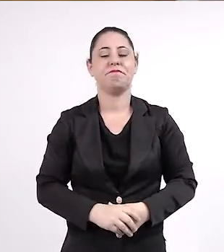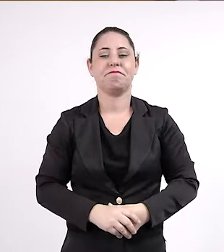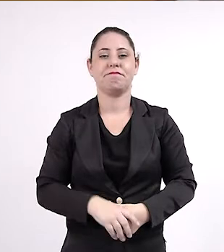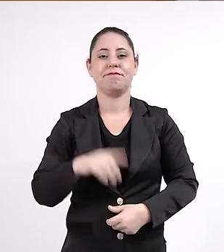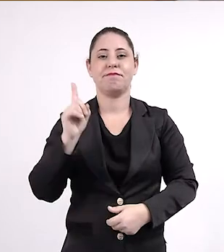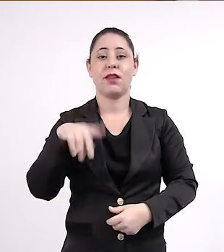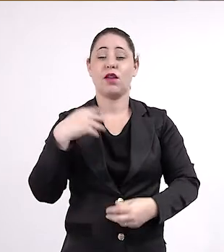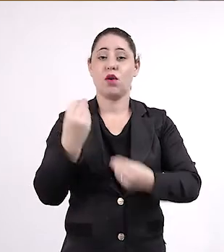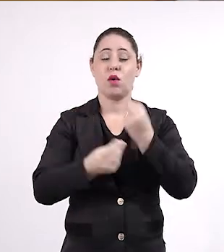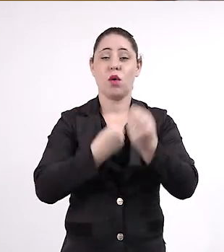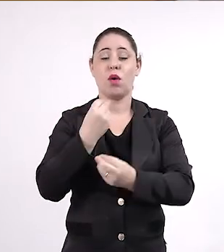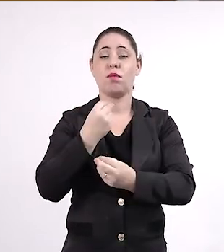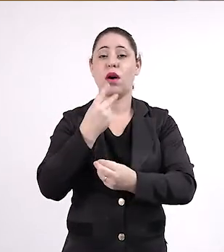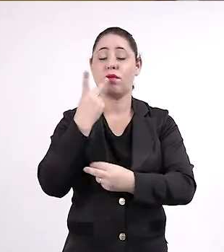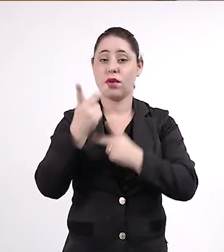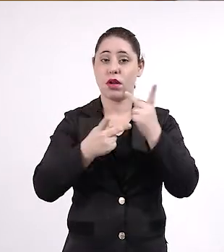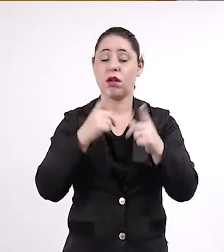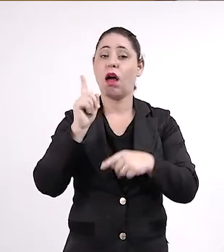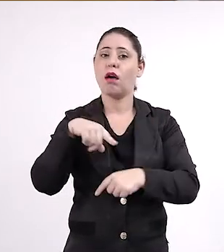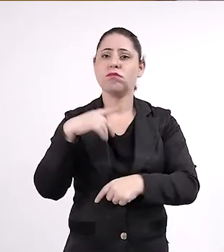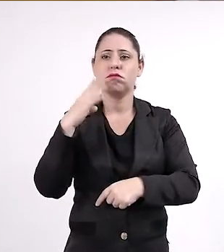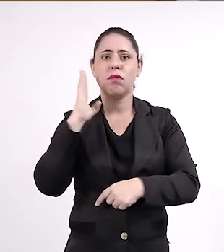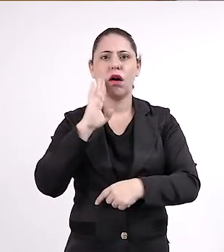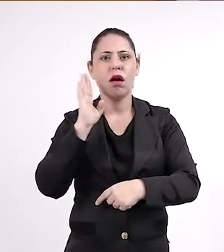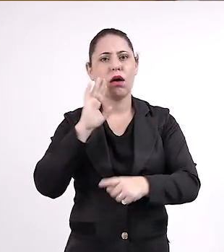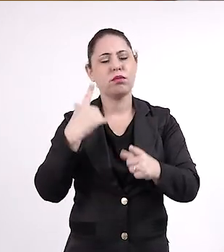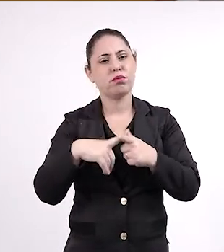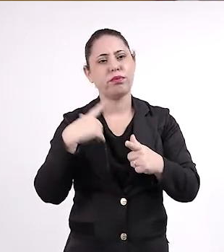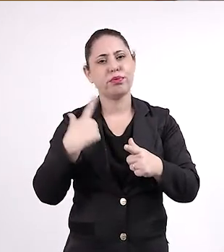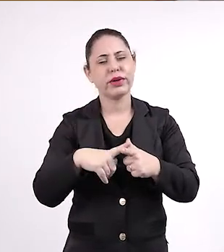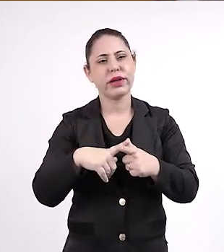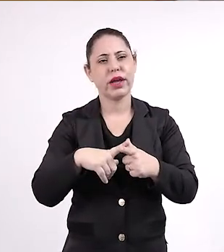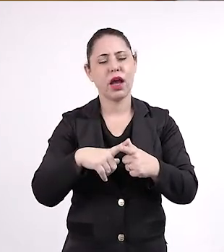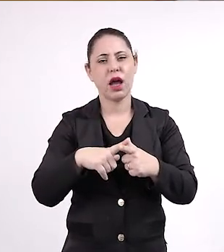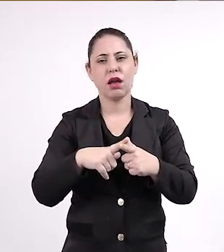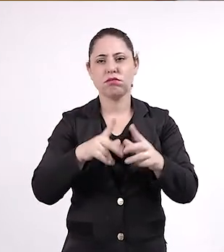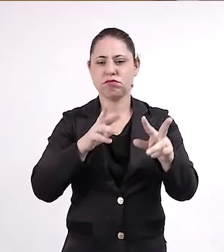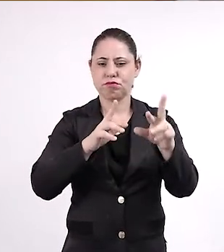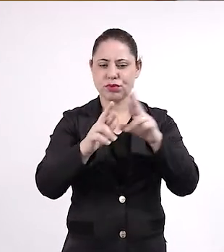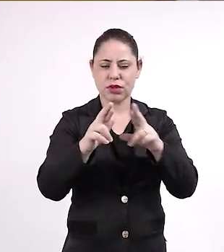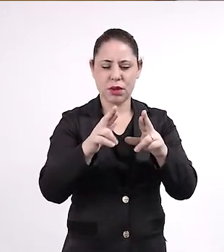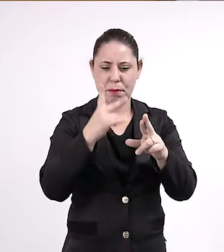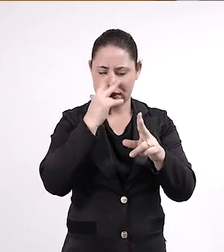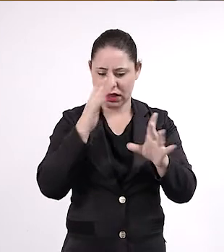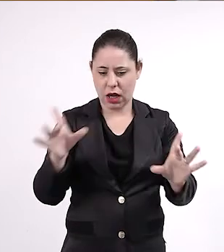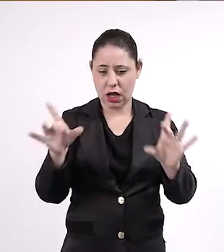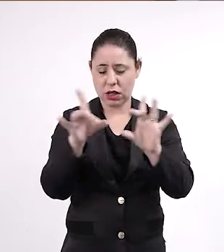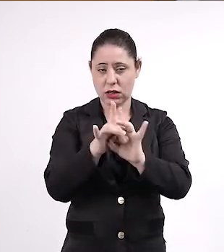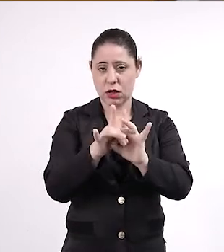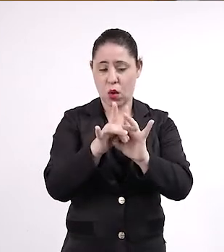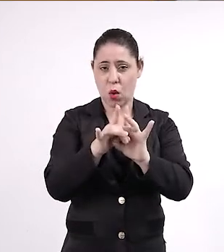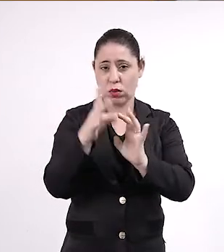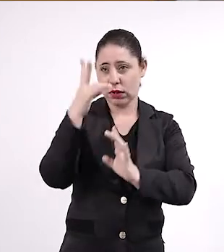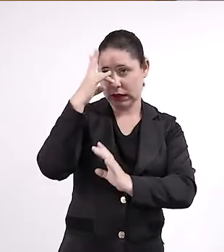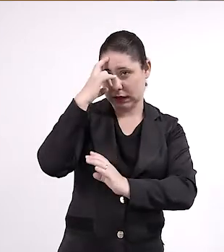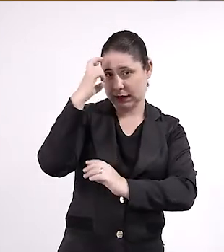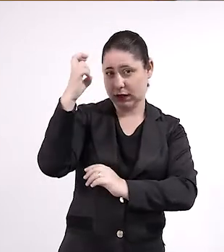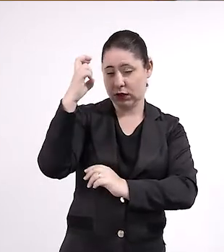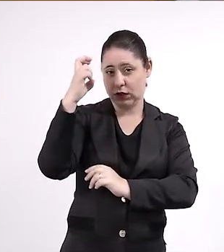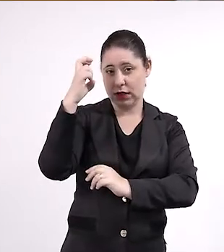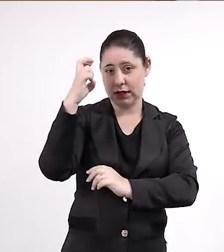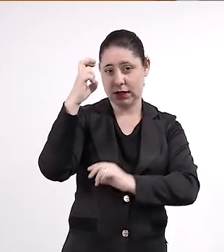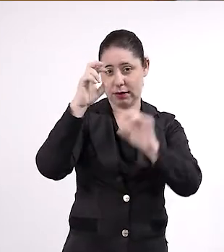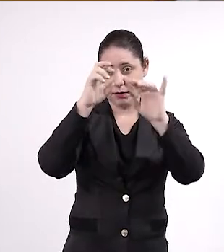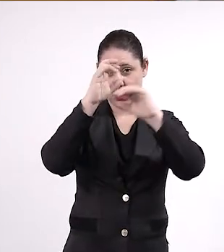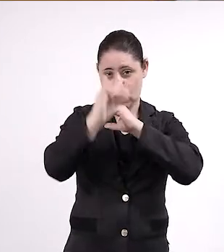Pois bem, como eu estava falando, isso é muito interessante porque é um crossover entre a inteligência artificial e o atendimento